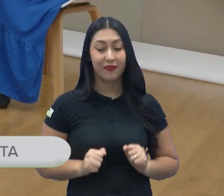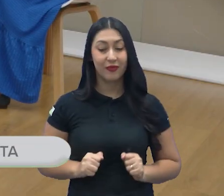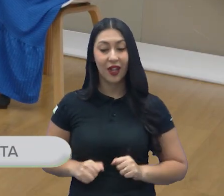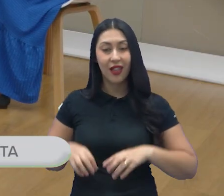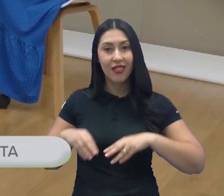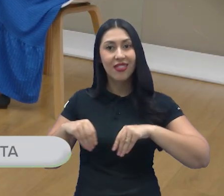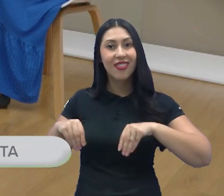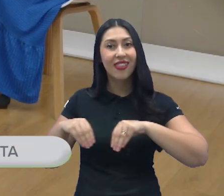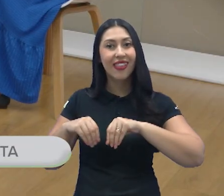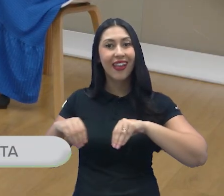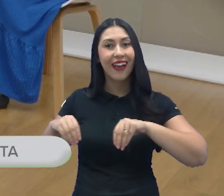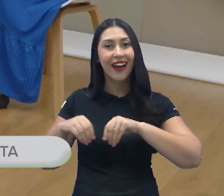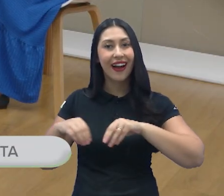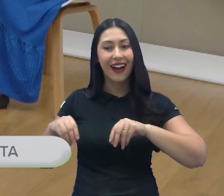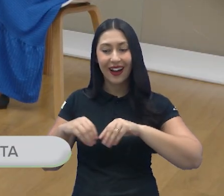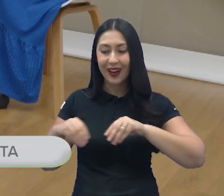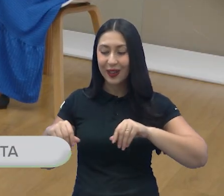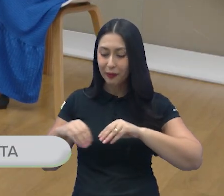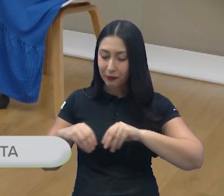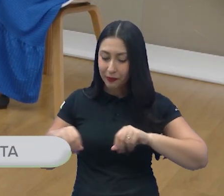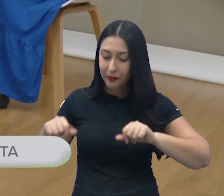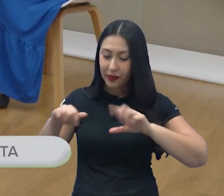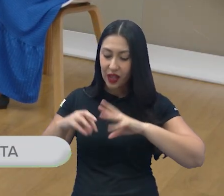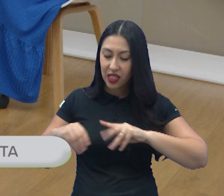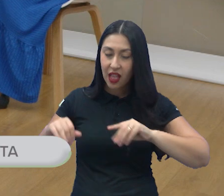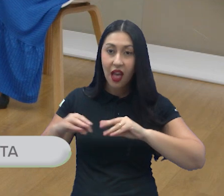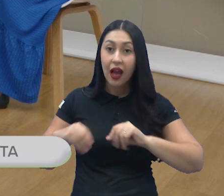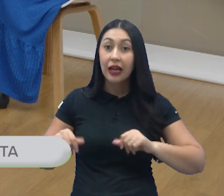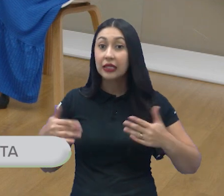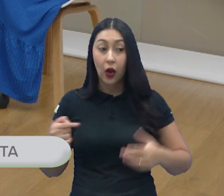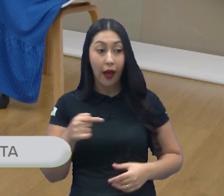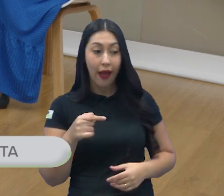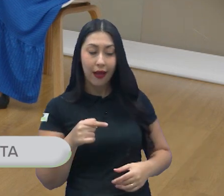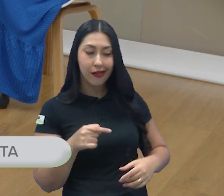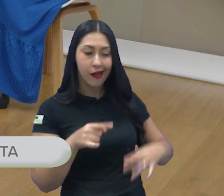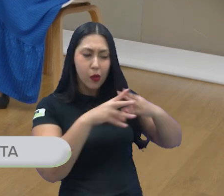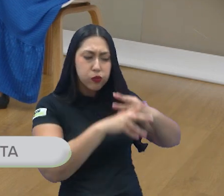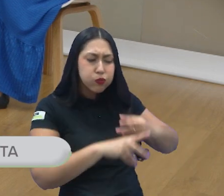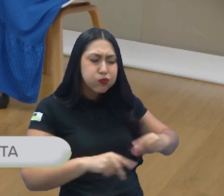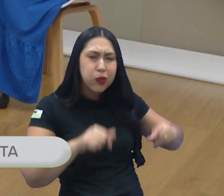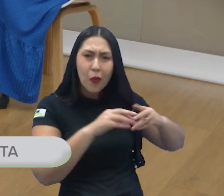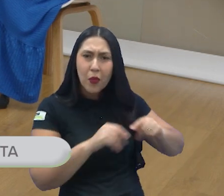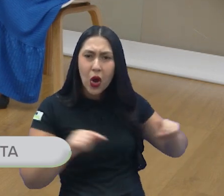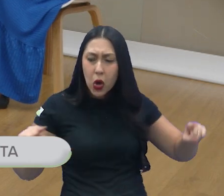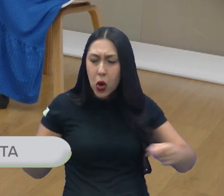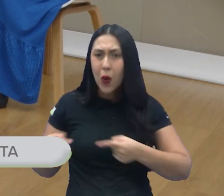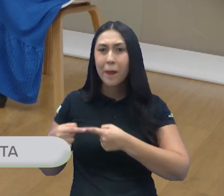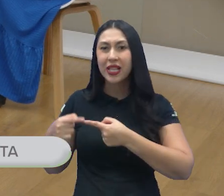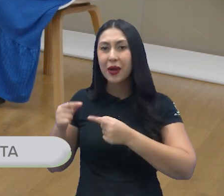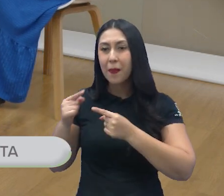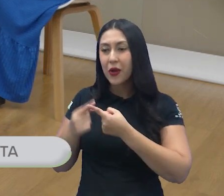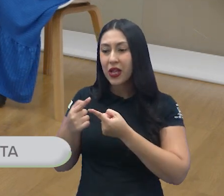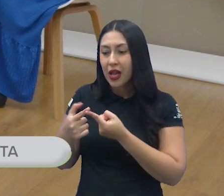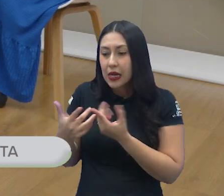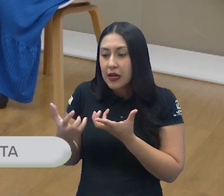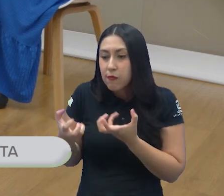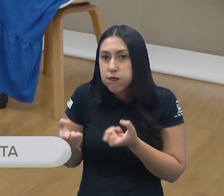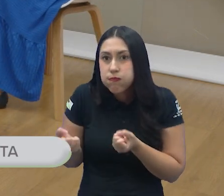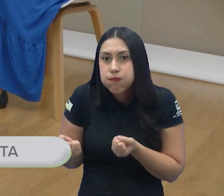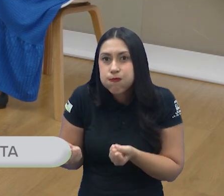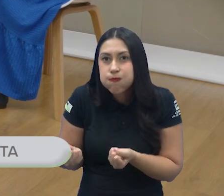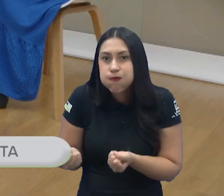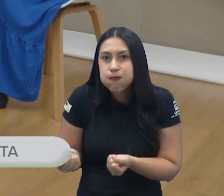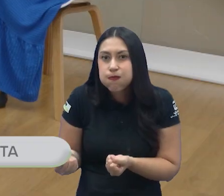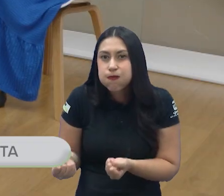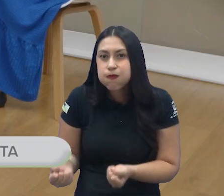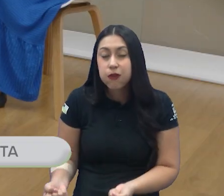terra. Então, se ele é o elemento terra, é algo que puxa para baixo, né? E aí, como